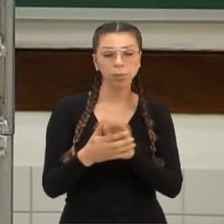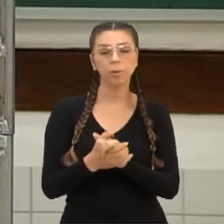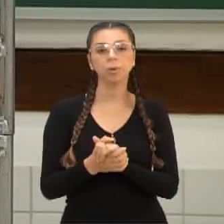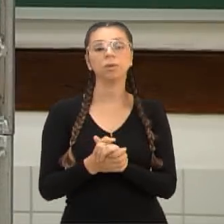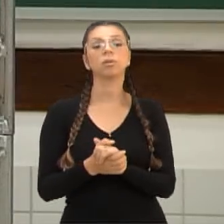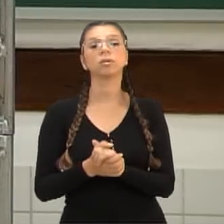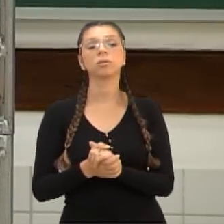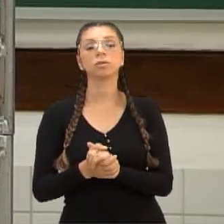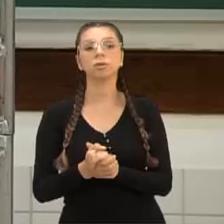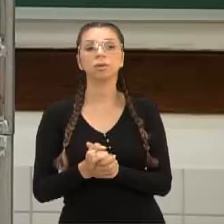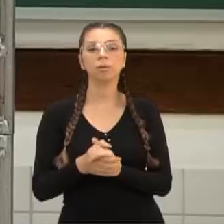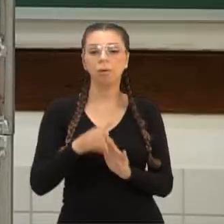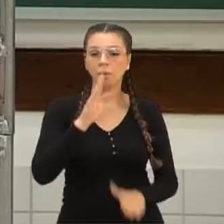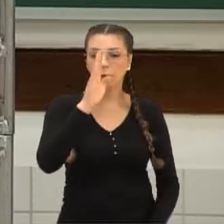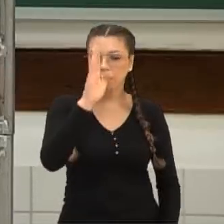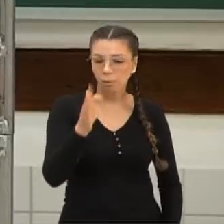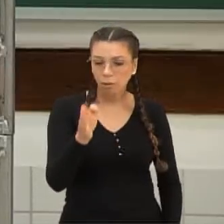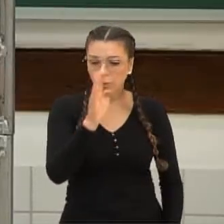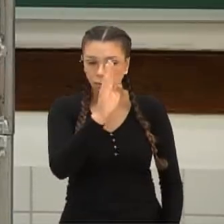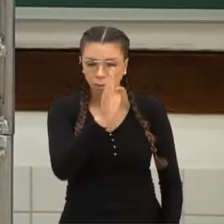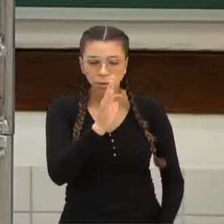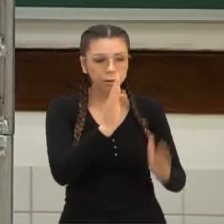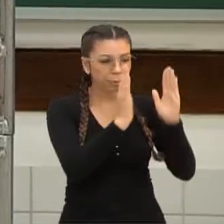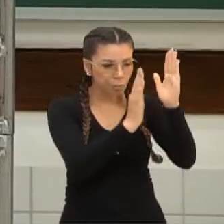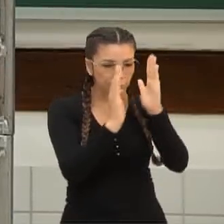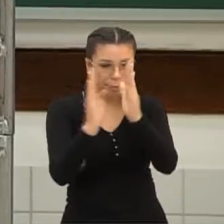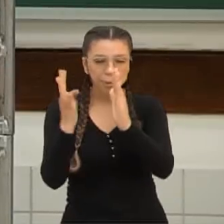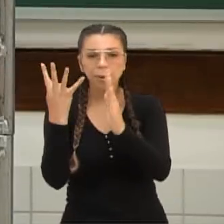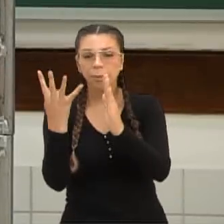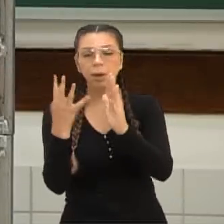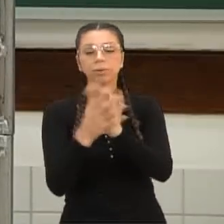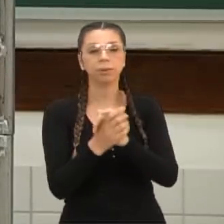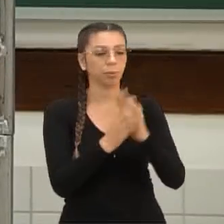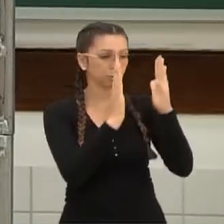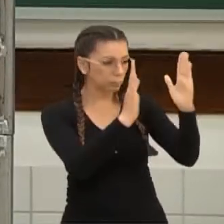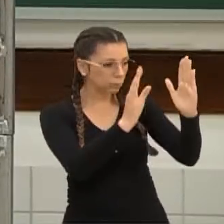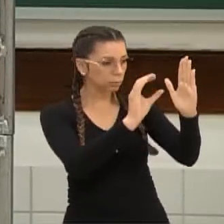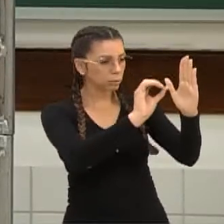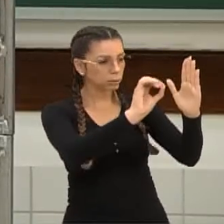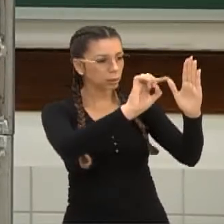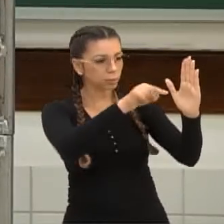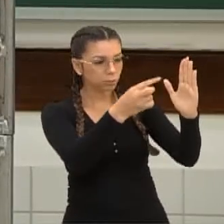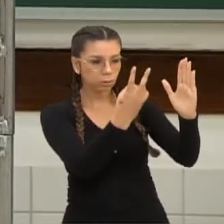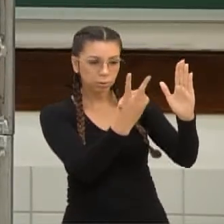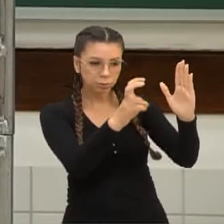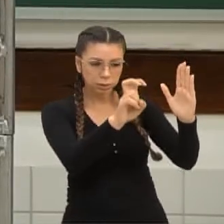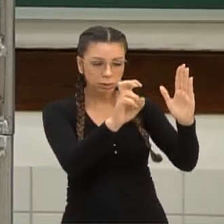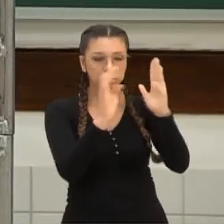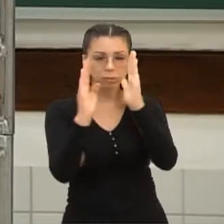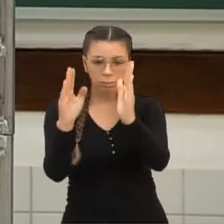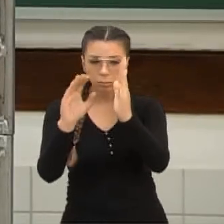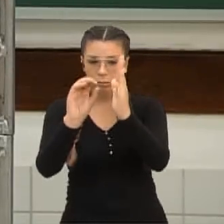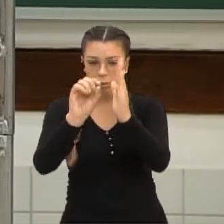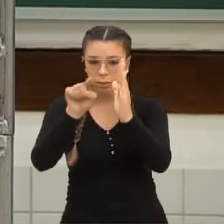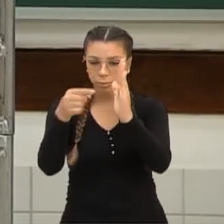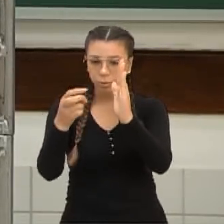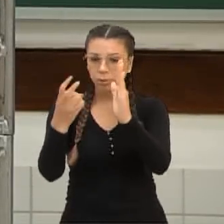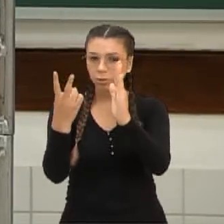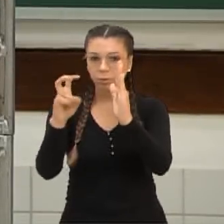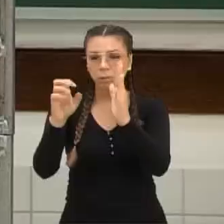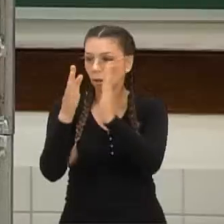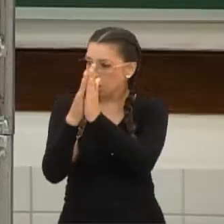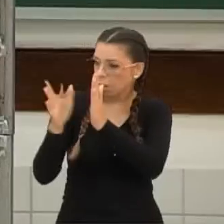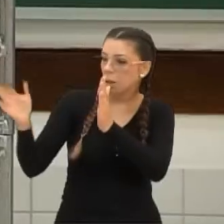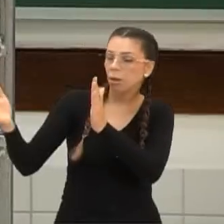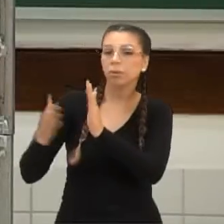4 partes, cada partezinha 0,25, ok? Isso. Então, para eu achar o 0,75,